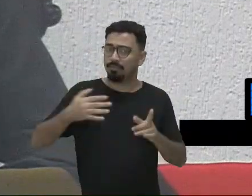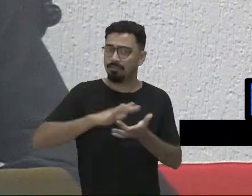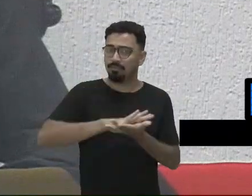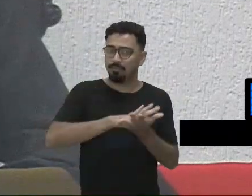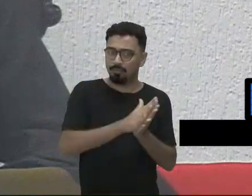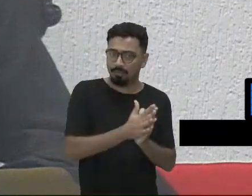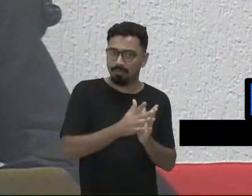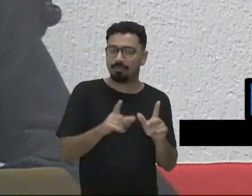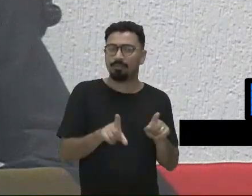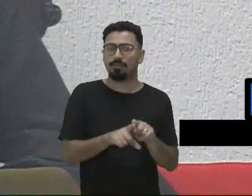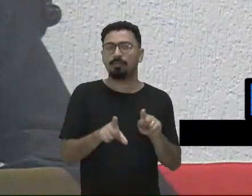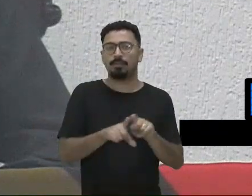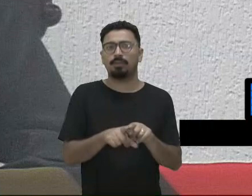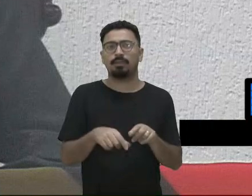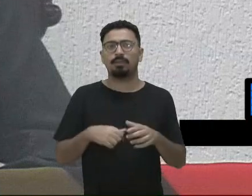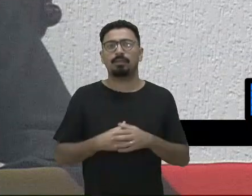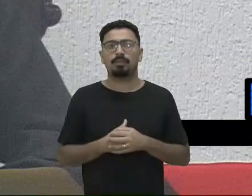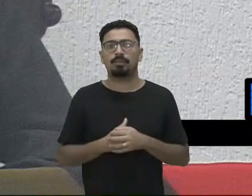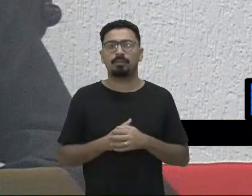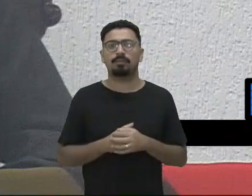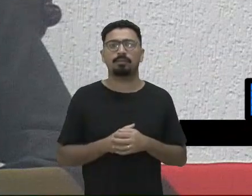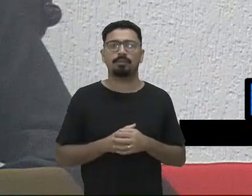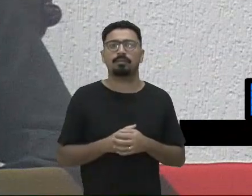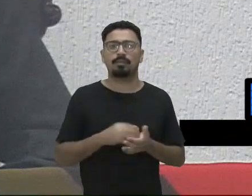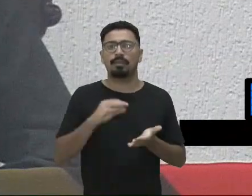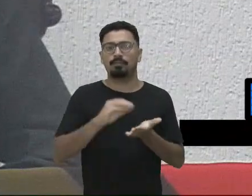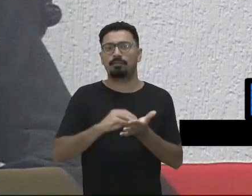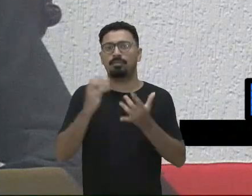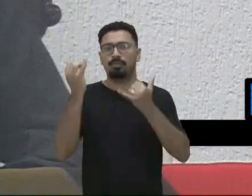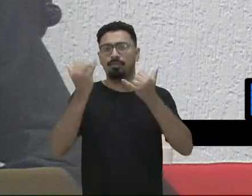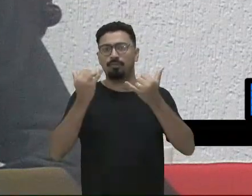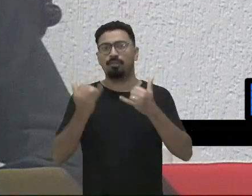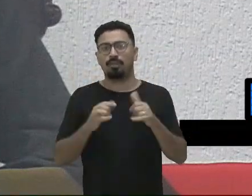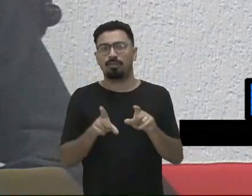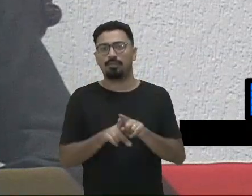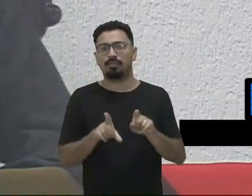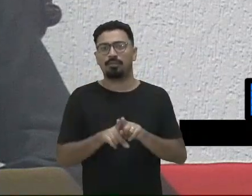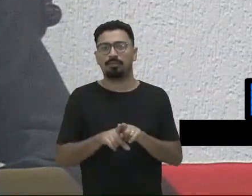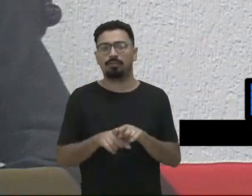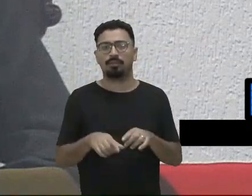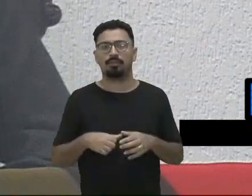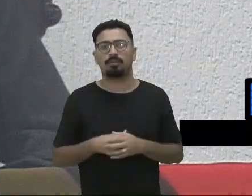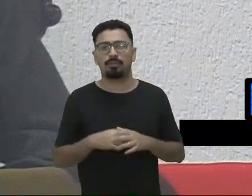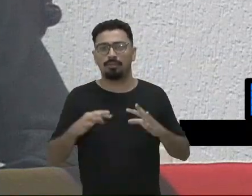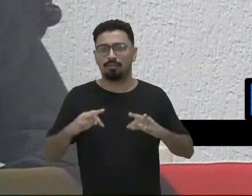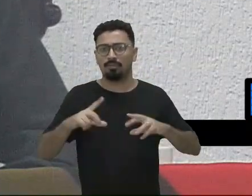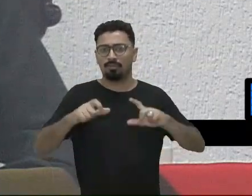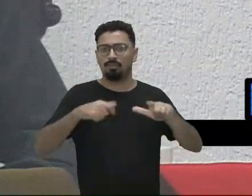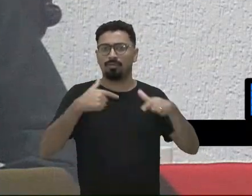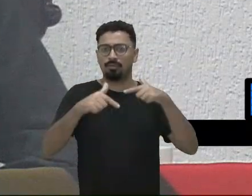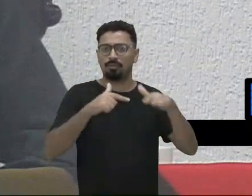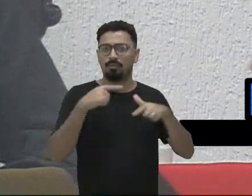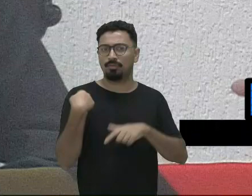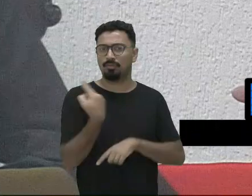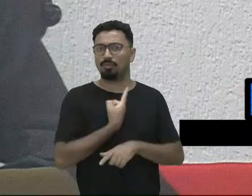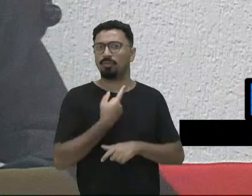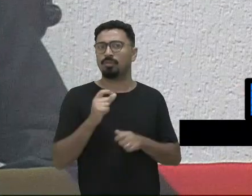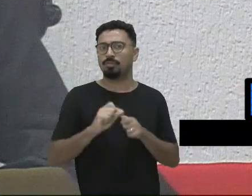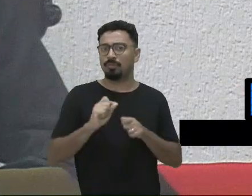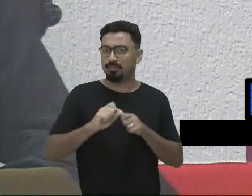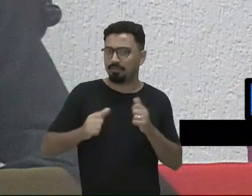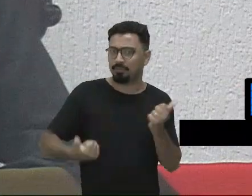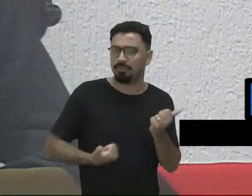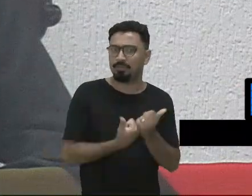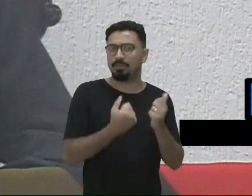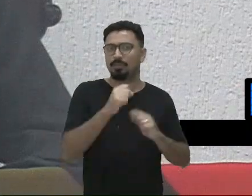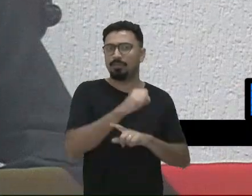né? E falta informação, né? Porque todos os trabalhos que a gente realiza, né, na assistência,